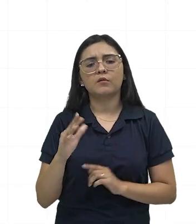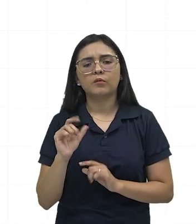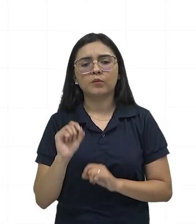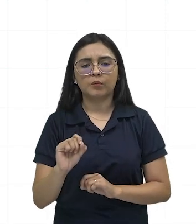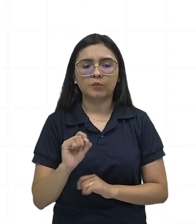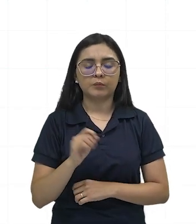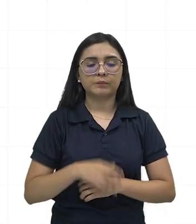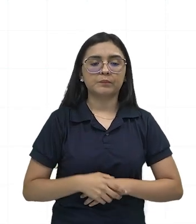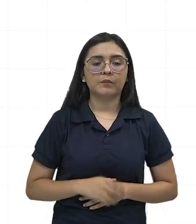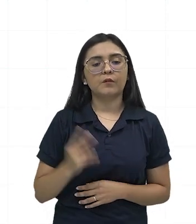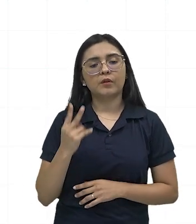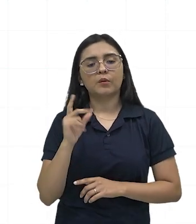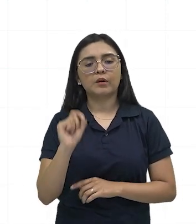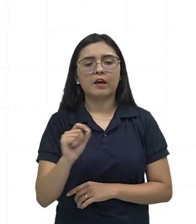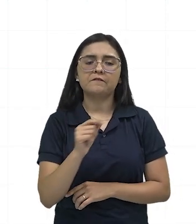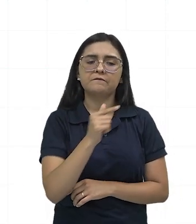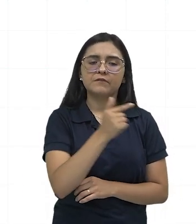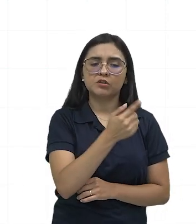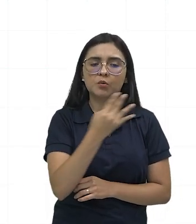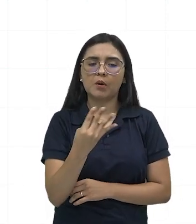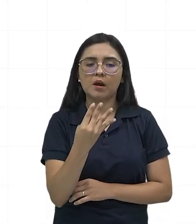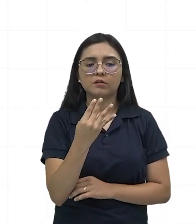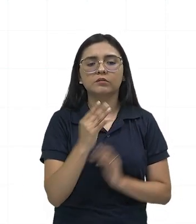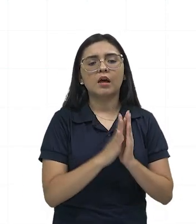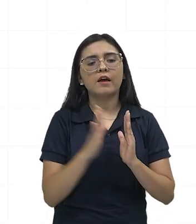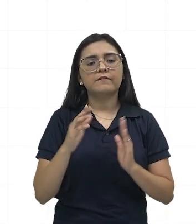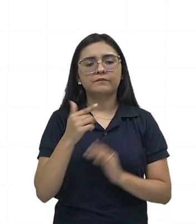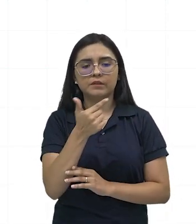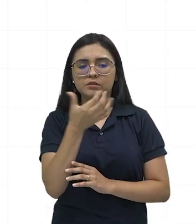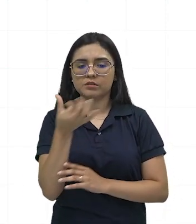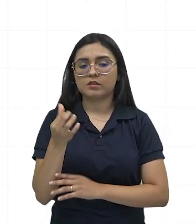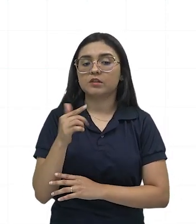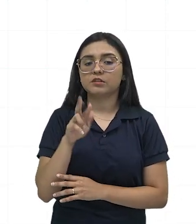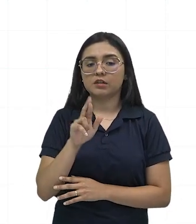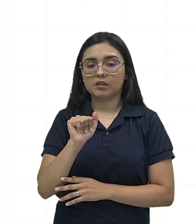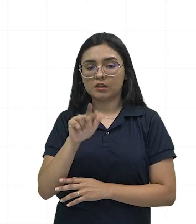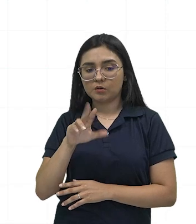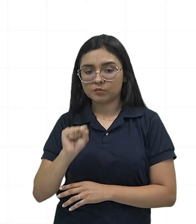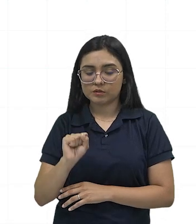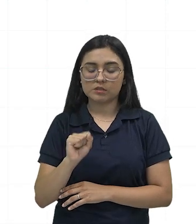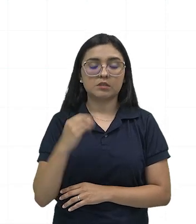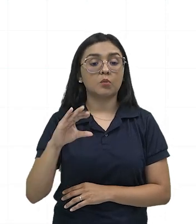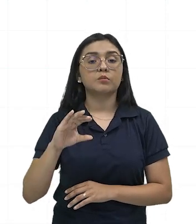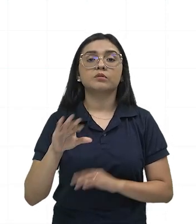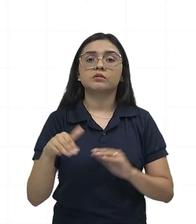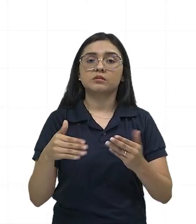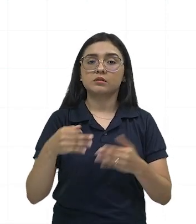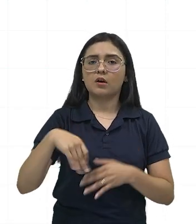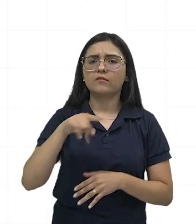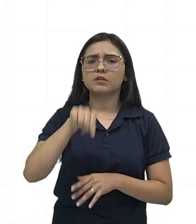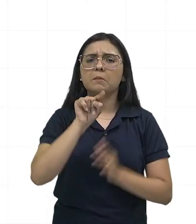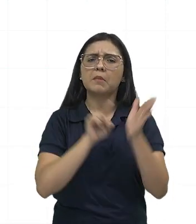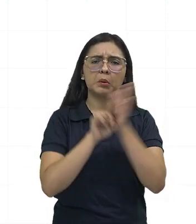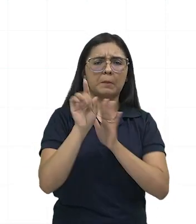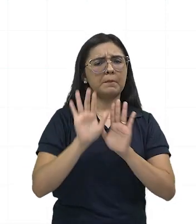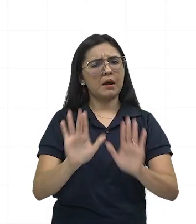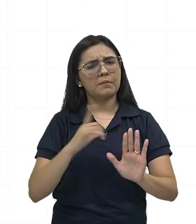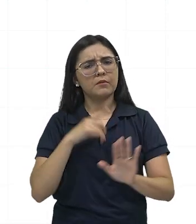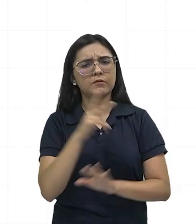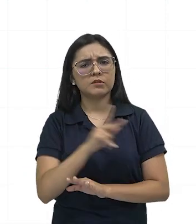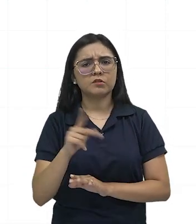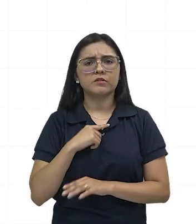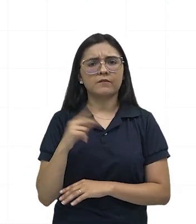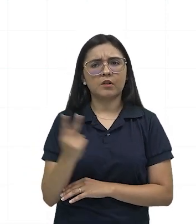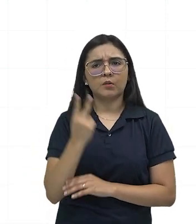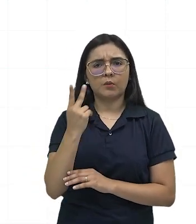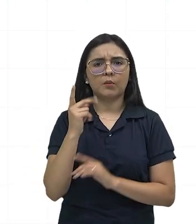médios situam-se entre 24 e 26 graus Celsius. Aí você deve estar se perguntando, professora, mas esse